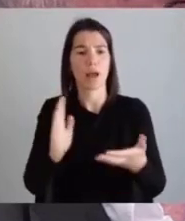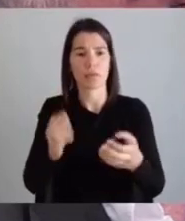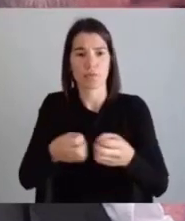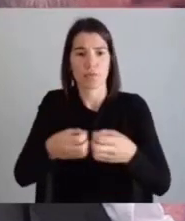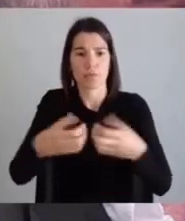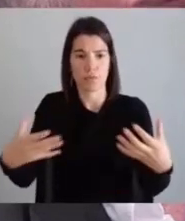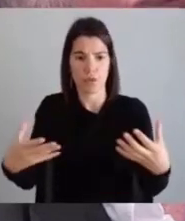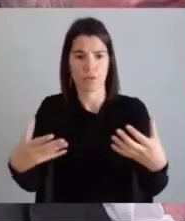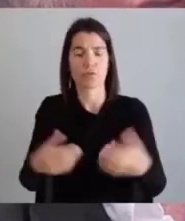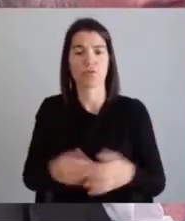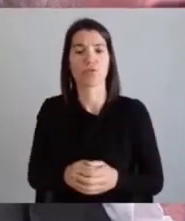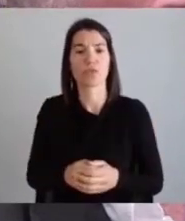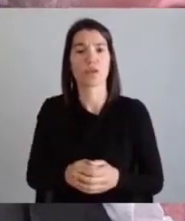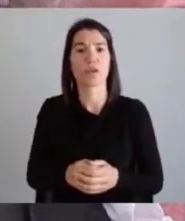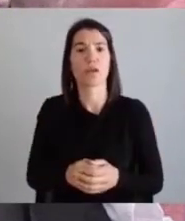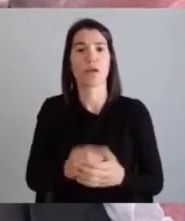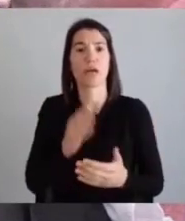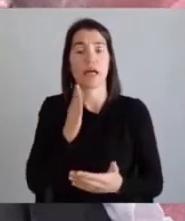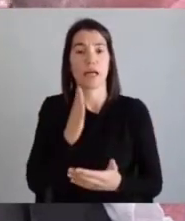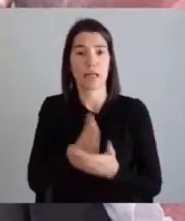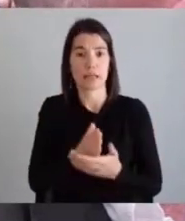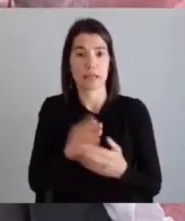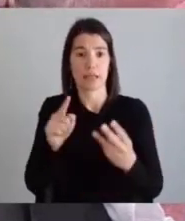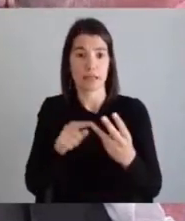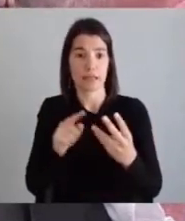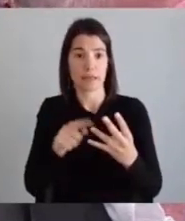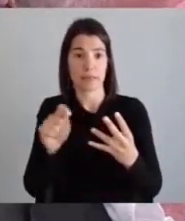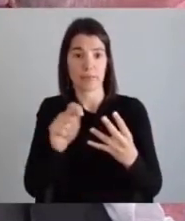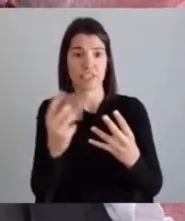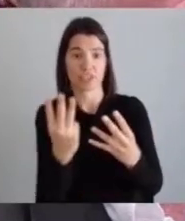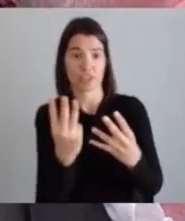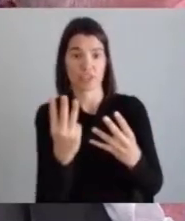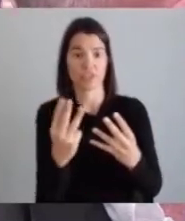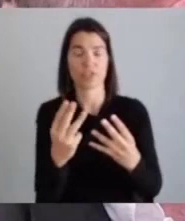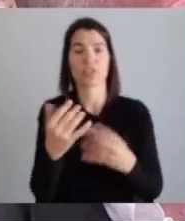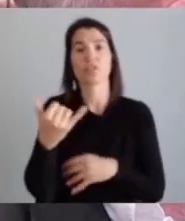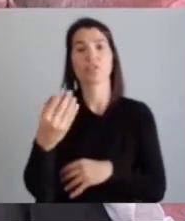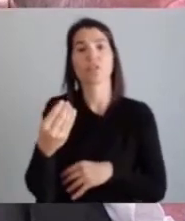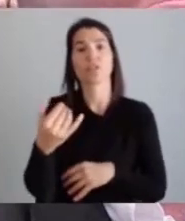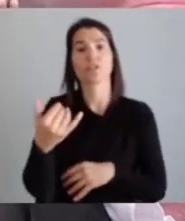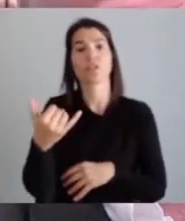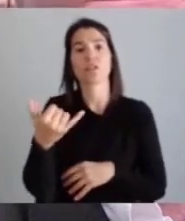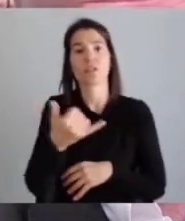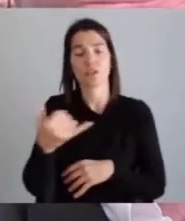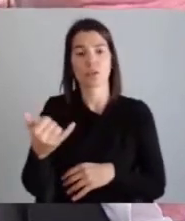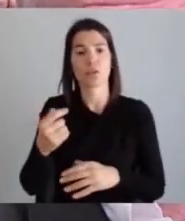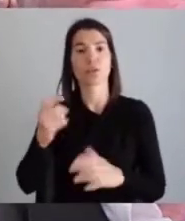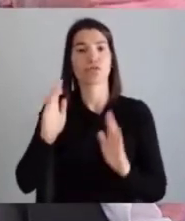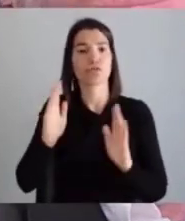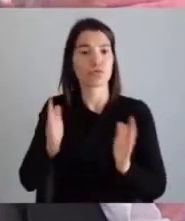ao terceiro trimestre de 2023, a Parques Tejo já tinha emitido cerca de